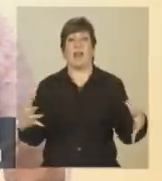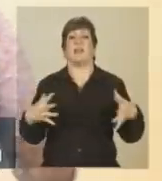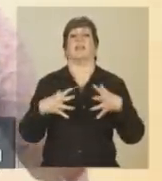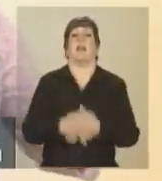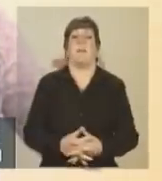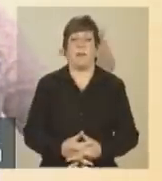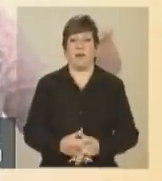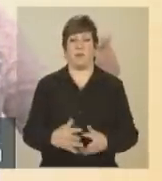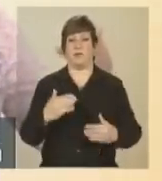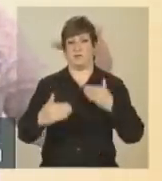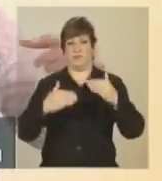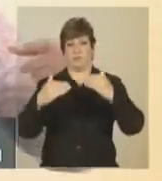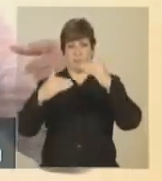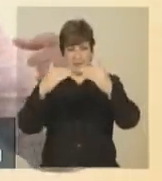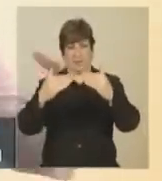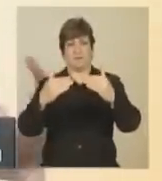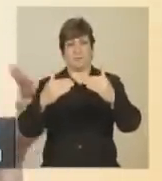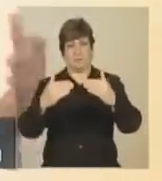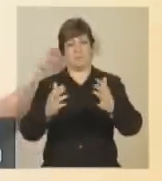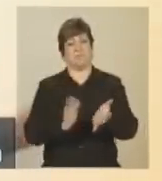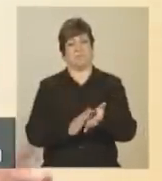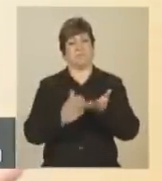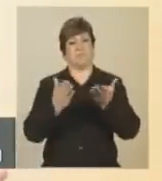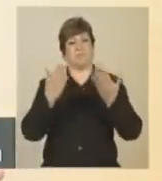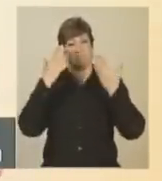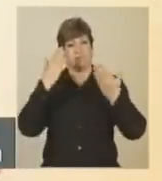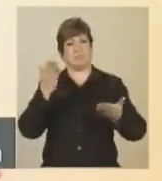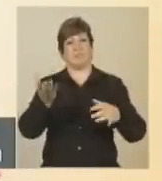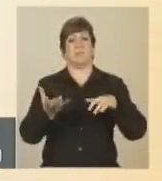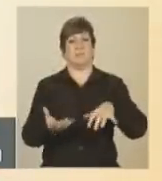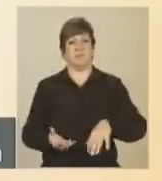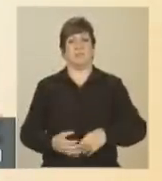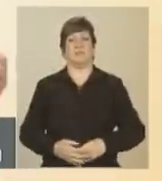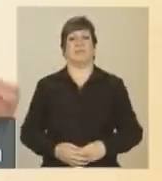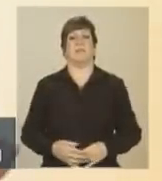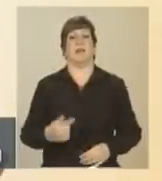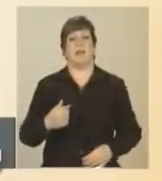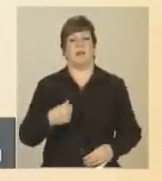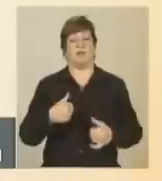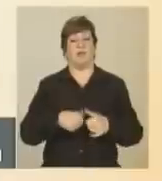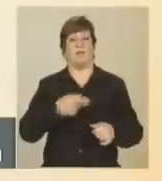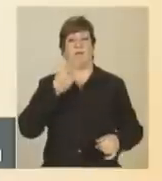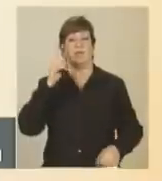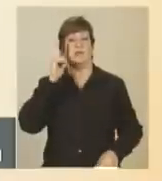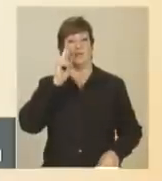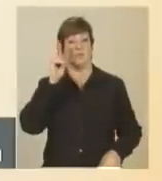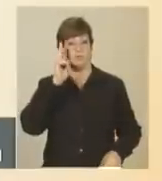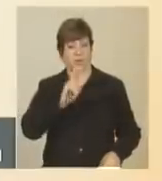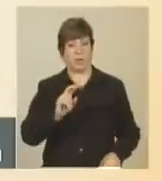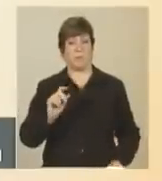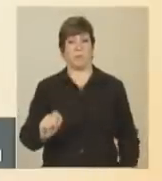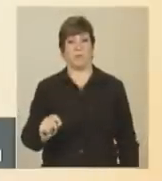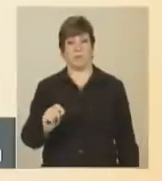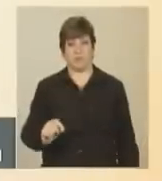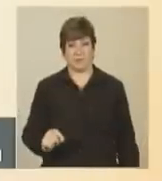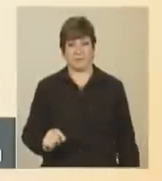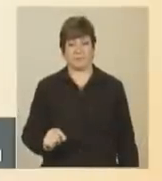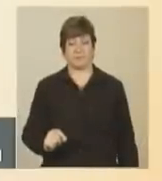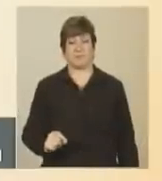desenvolvimento de programas em outros países. Eu estou me referindo àquele